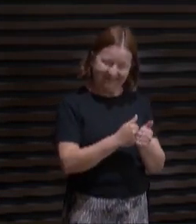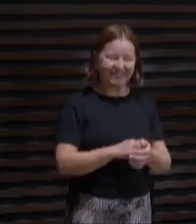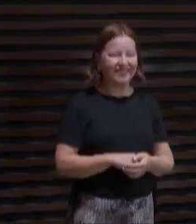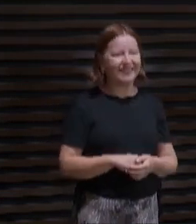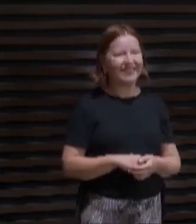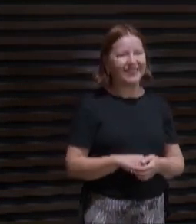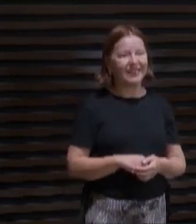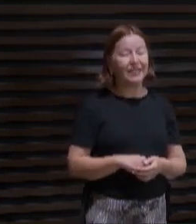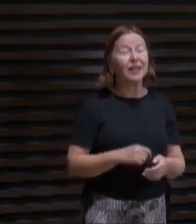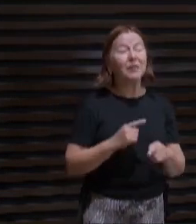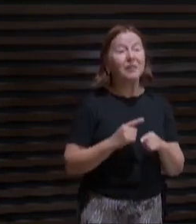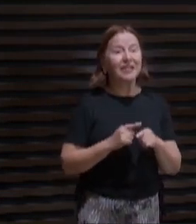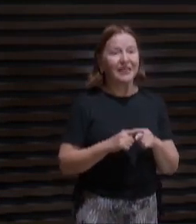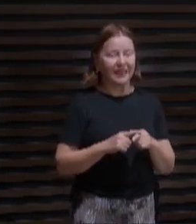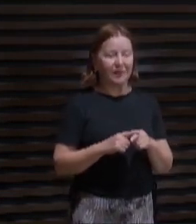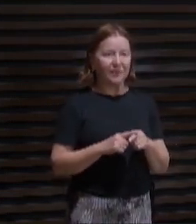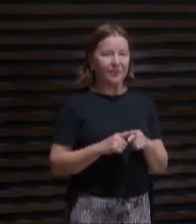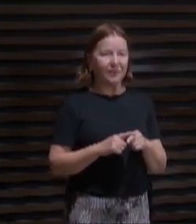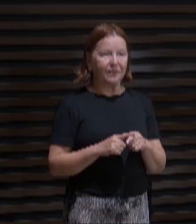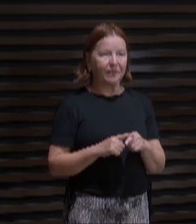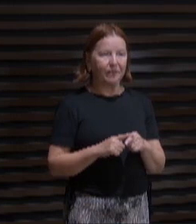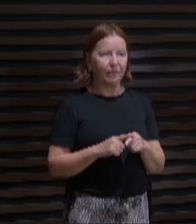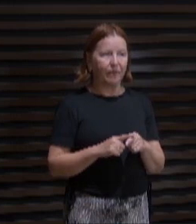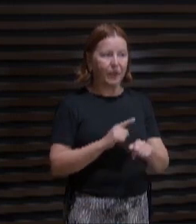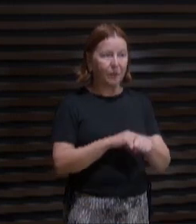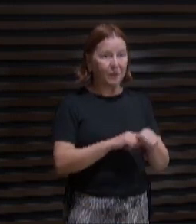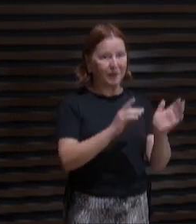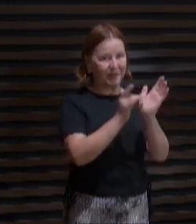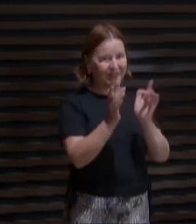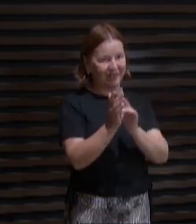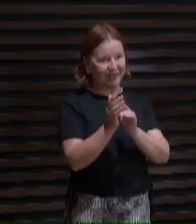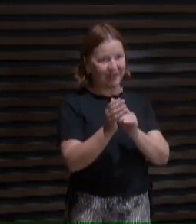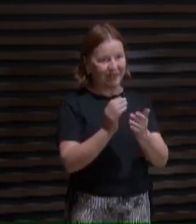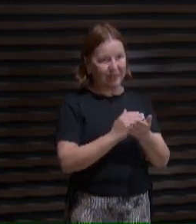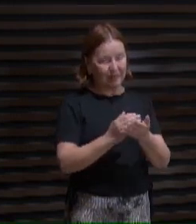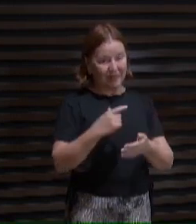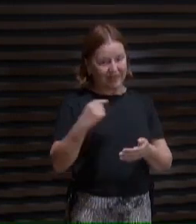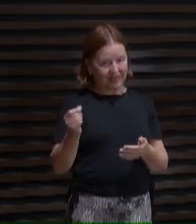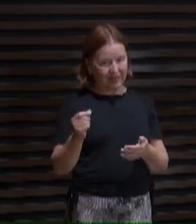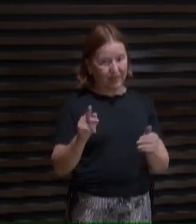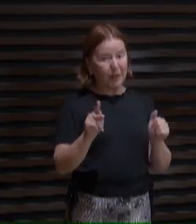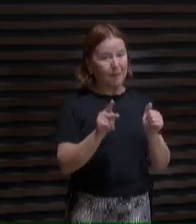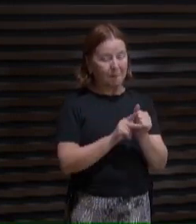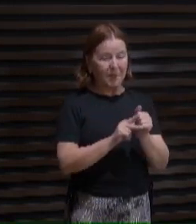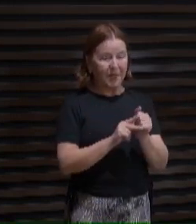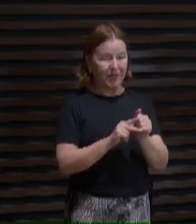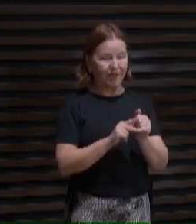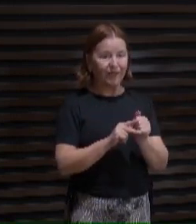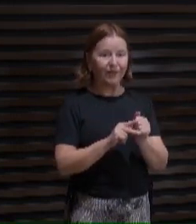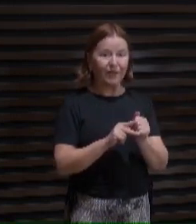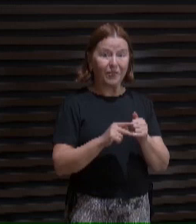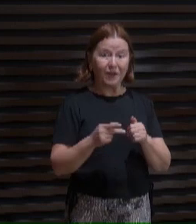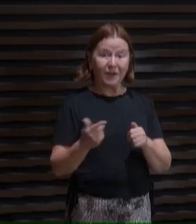Porque quando Jesus parece que começou a sair, Pedro veio atrás de Jesus e